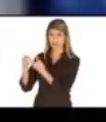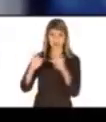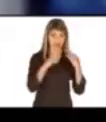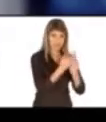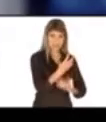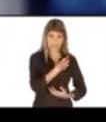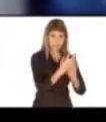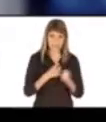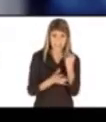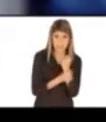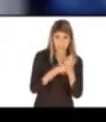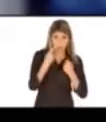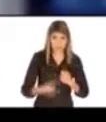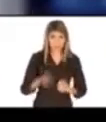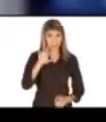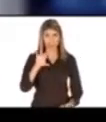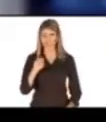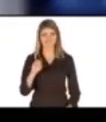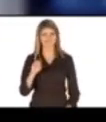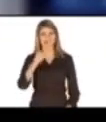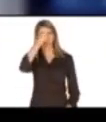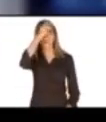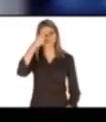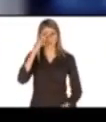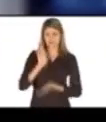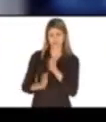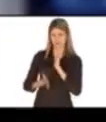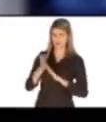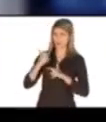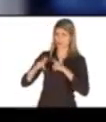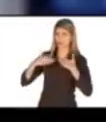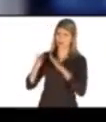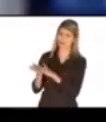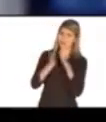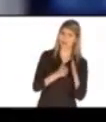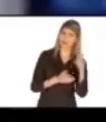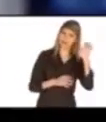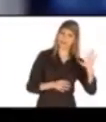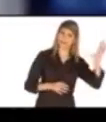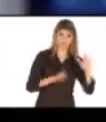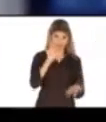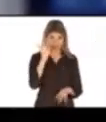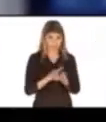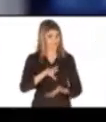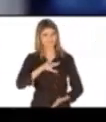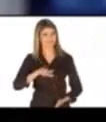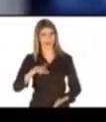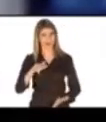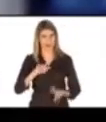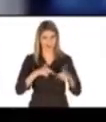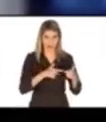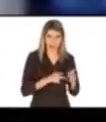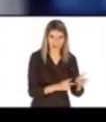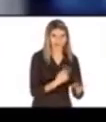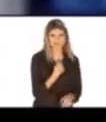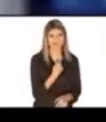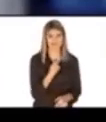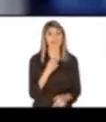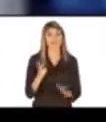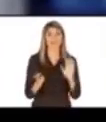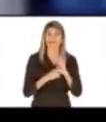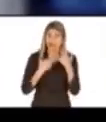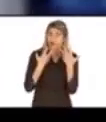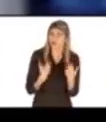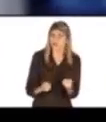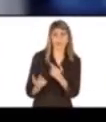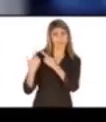Nenhuma família se sente segura hoje no Rio. A prefeitura diz que não é com ela, que é no guichê ao lado. Não é verdade e não pode ser assim.